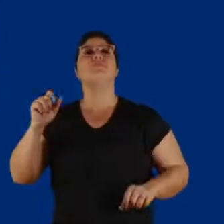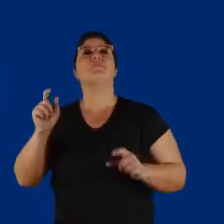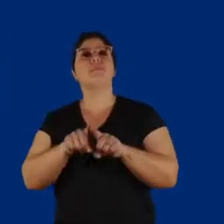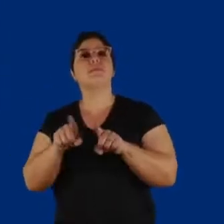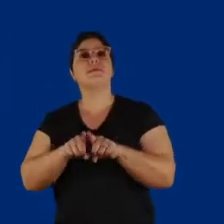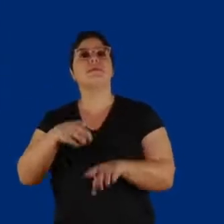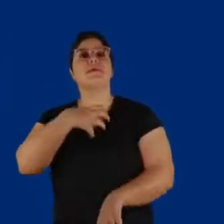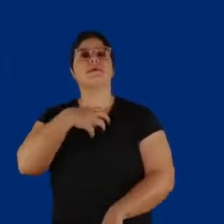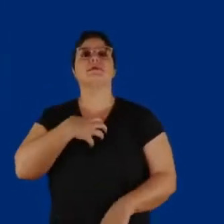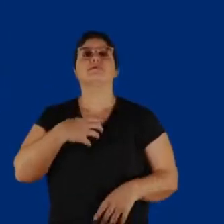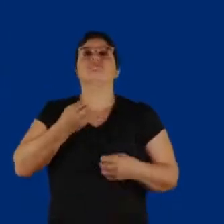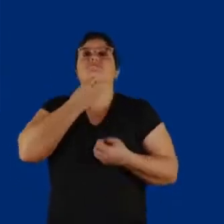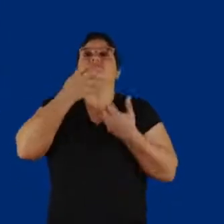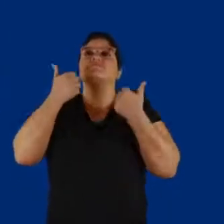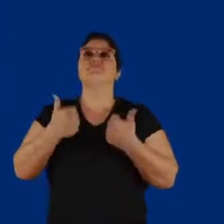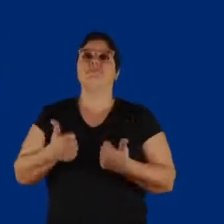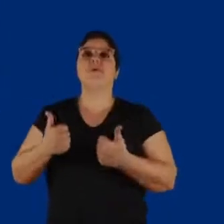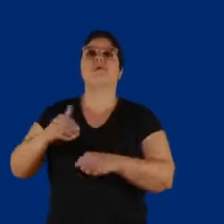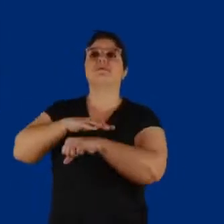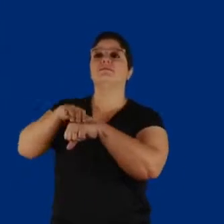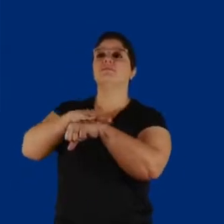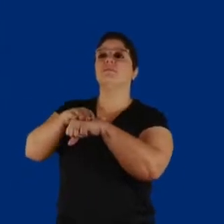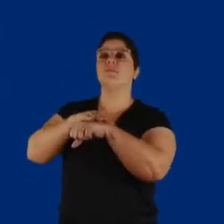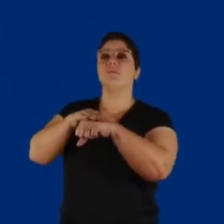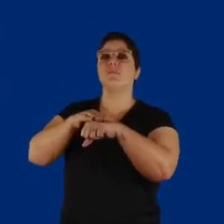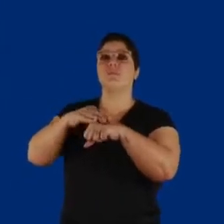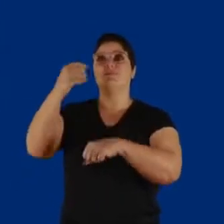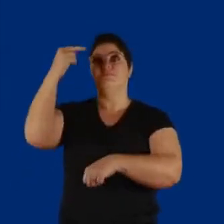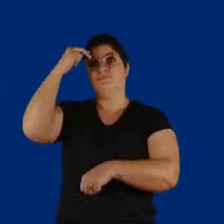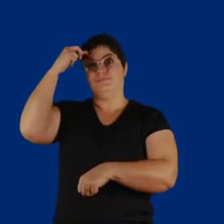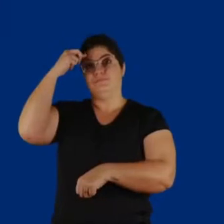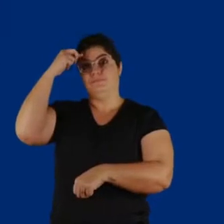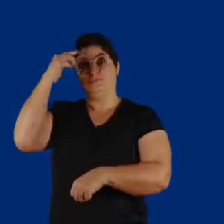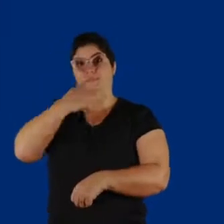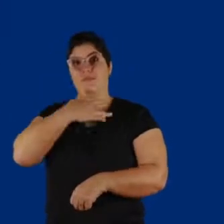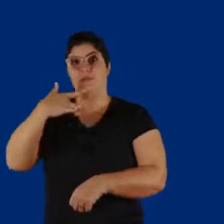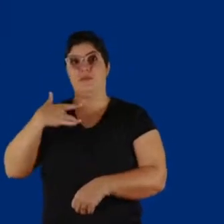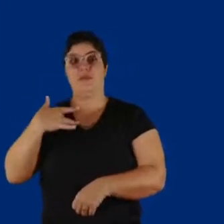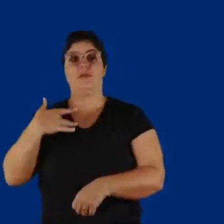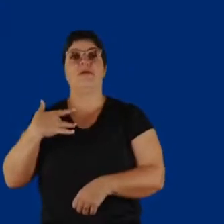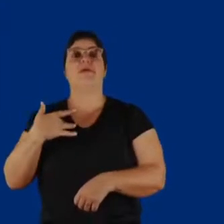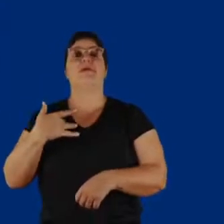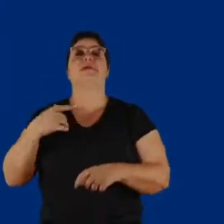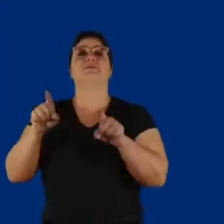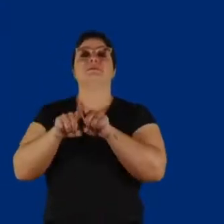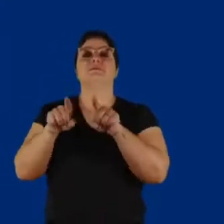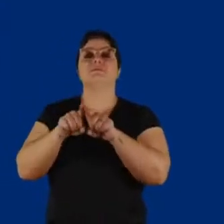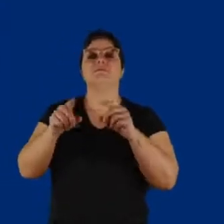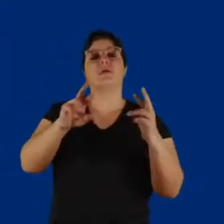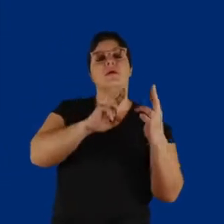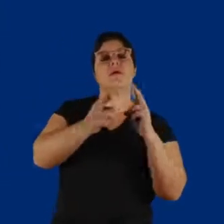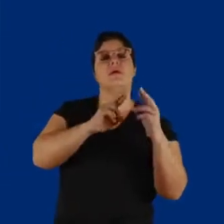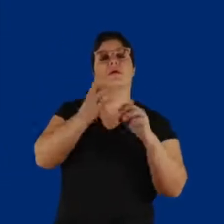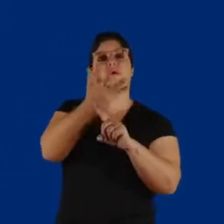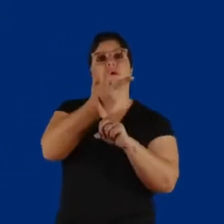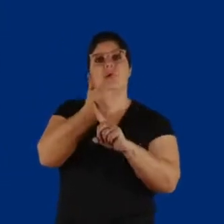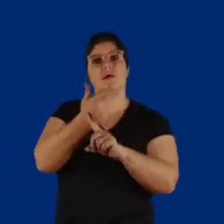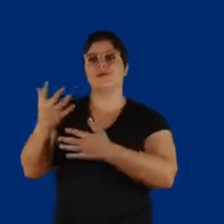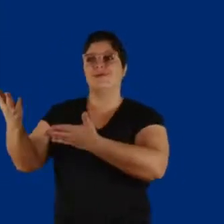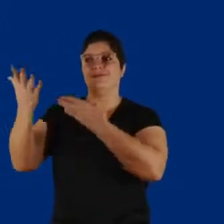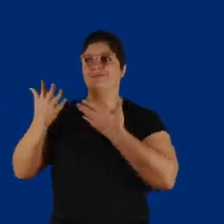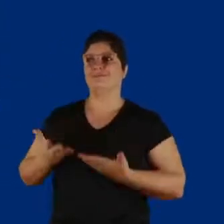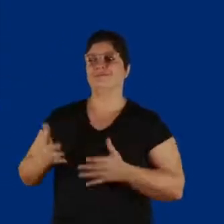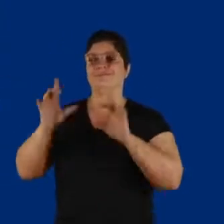com a gente sobre a perspectiva da saúde mental e suas possíveis relações com a arte, temos uma convidada e um convidado muito